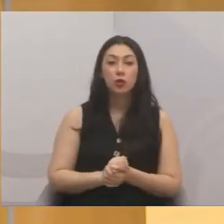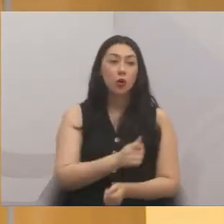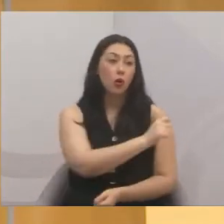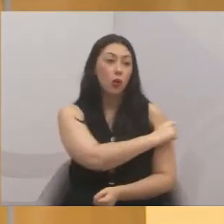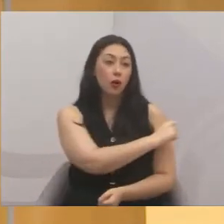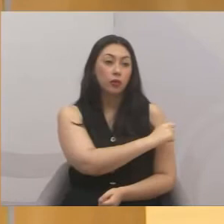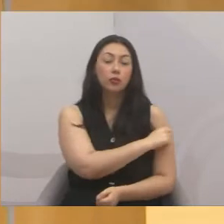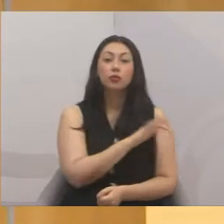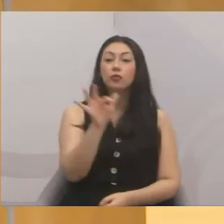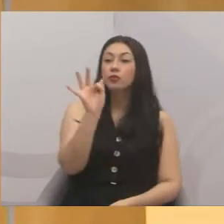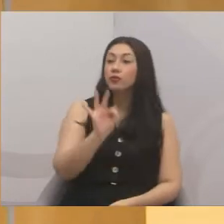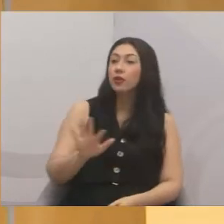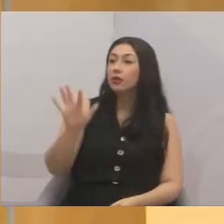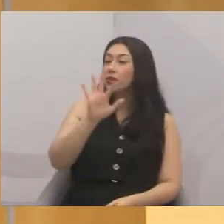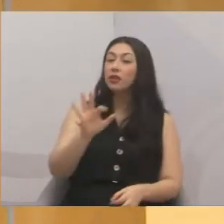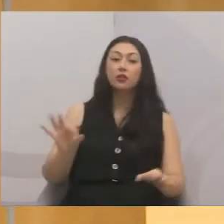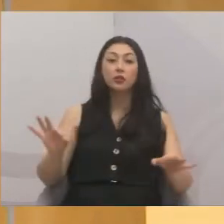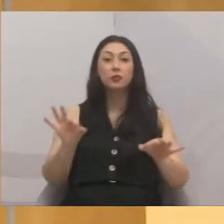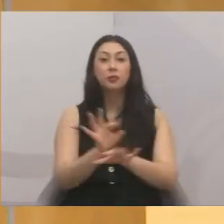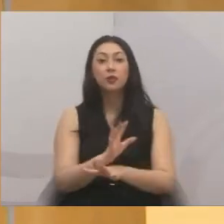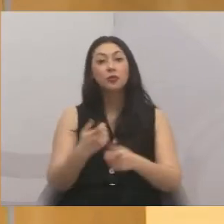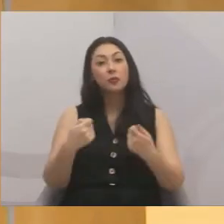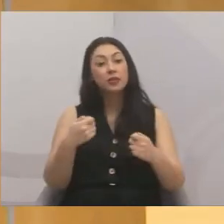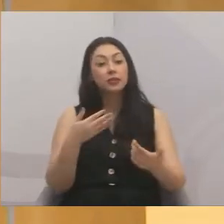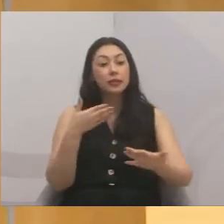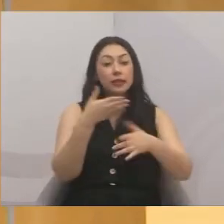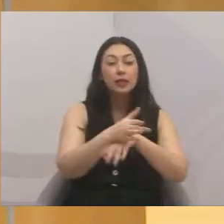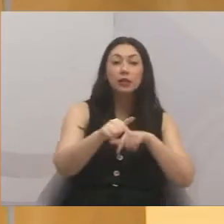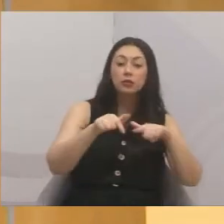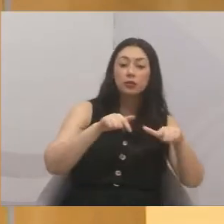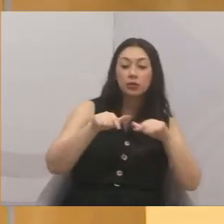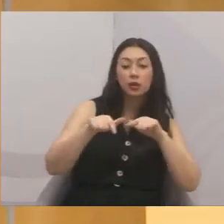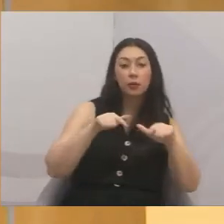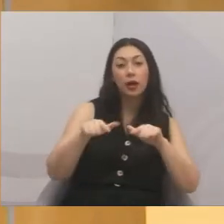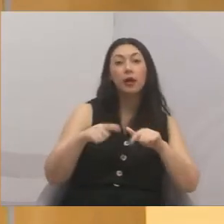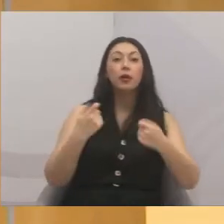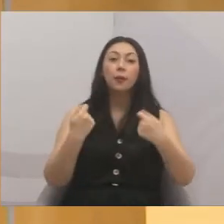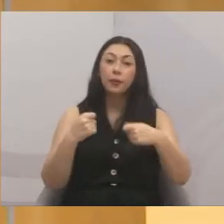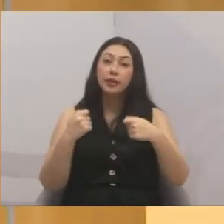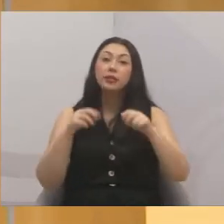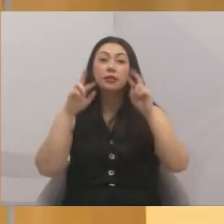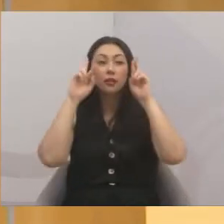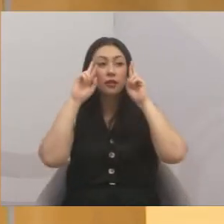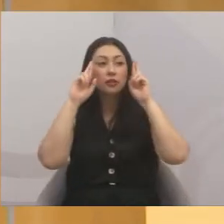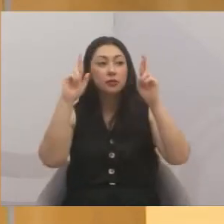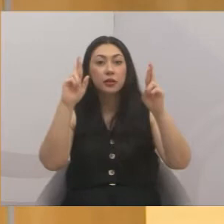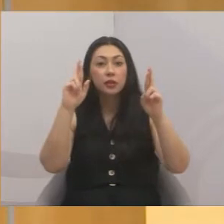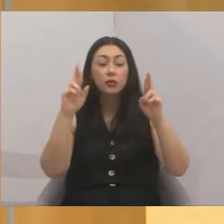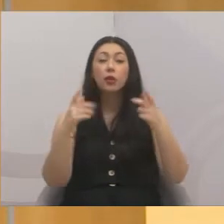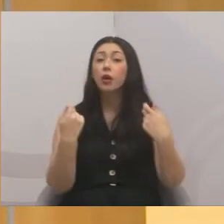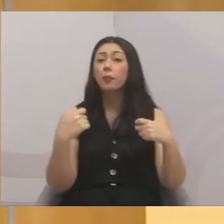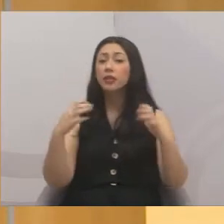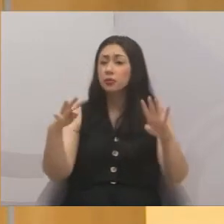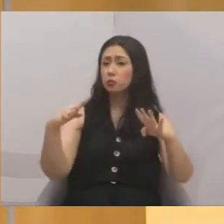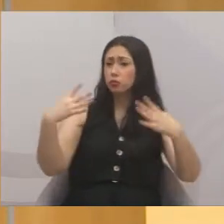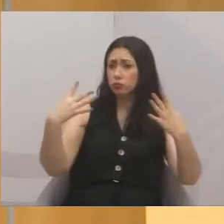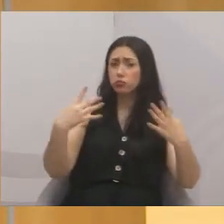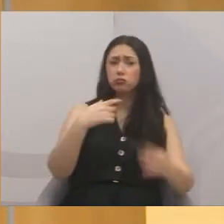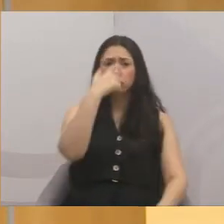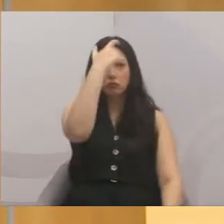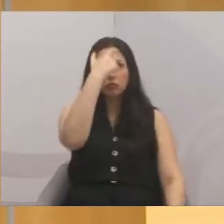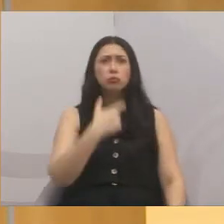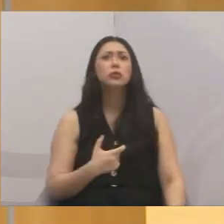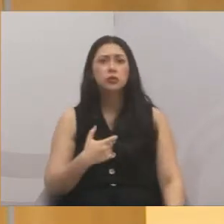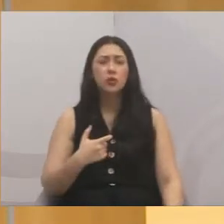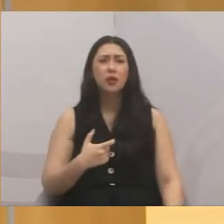precisa ingressar no mercado de trabalho. Ele precisa ser respeitado. Ele precisa ser visto como ele é de fato.